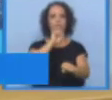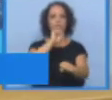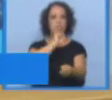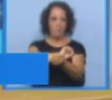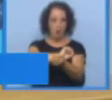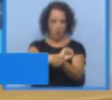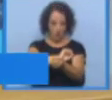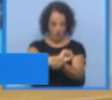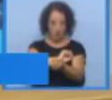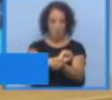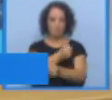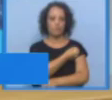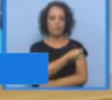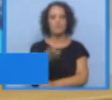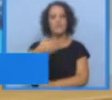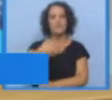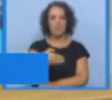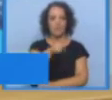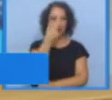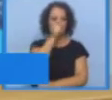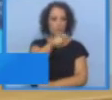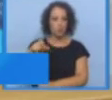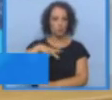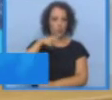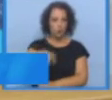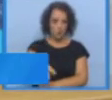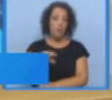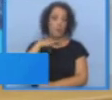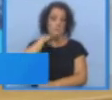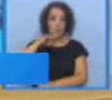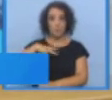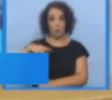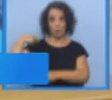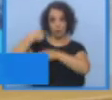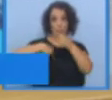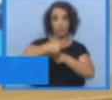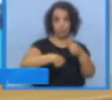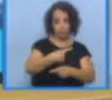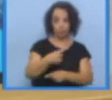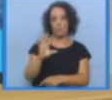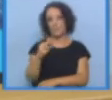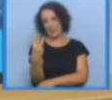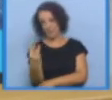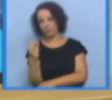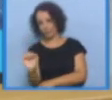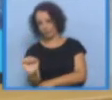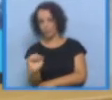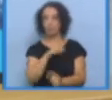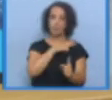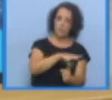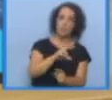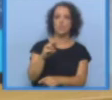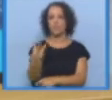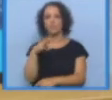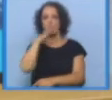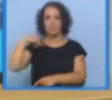daqueles 7 portugueses e lusodescendentes, portanto, mais 3 lusodescendentes, que de